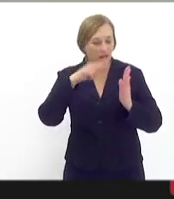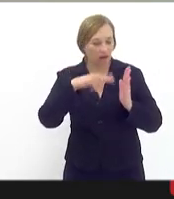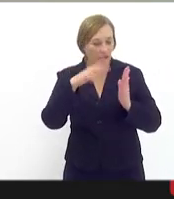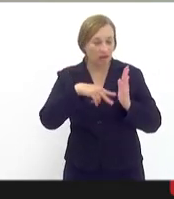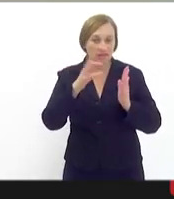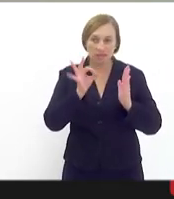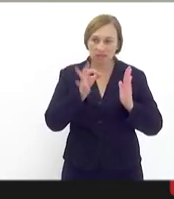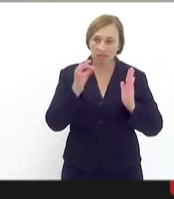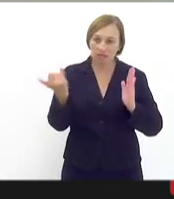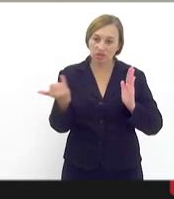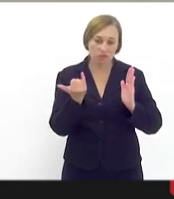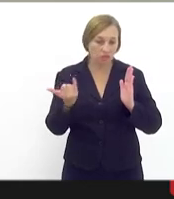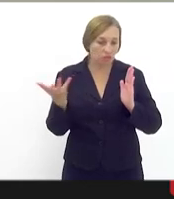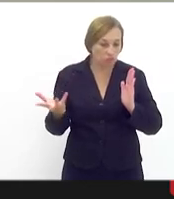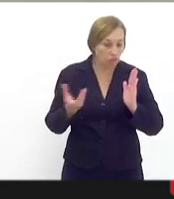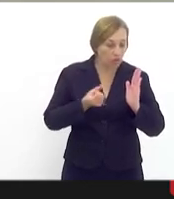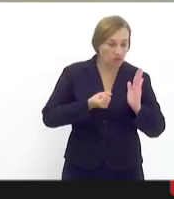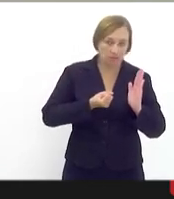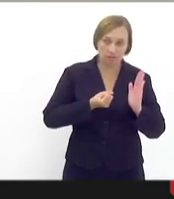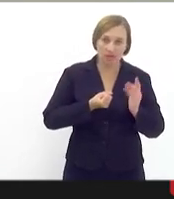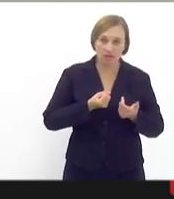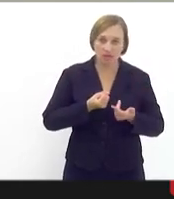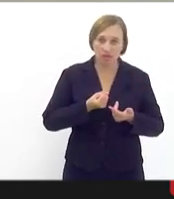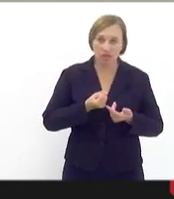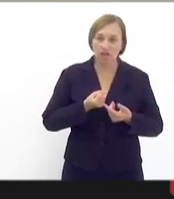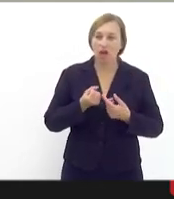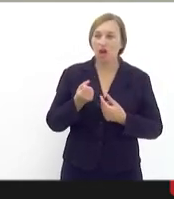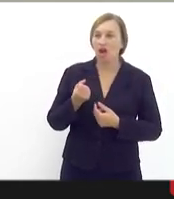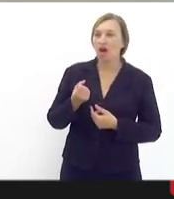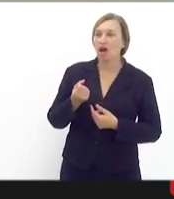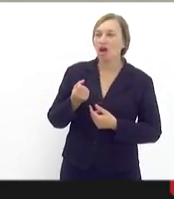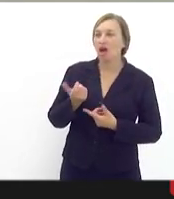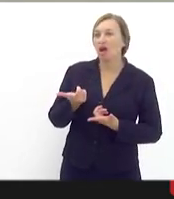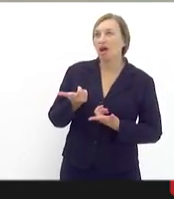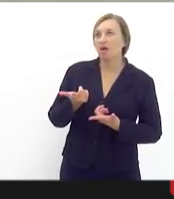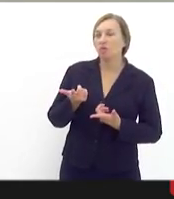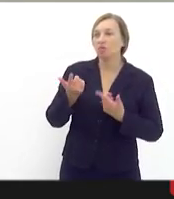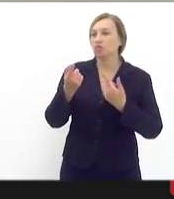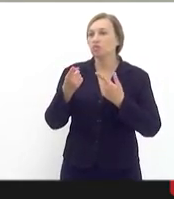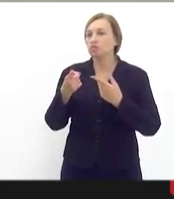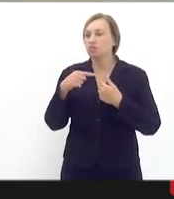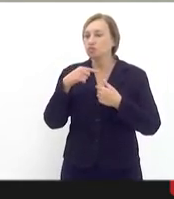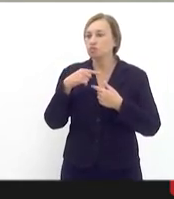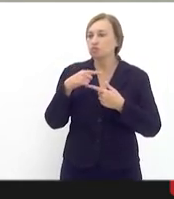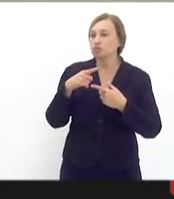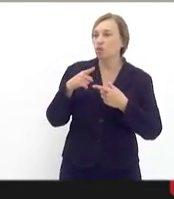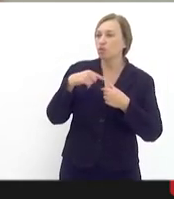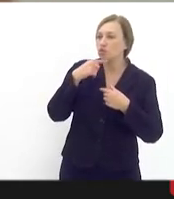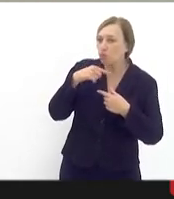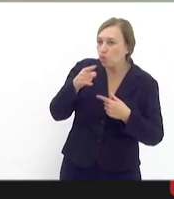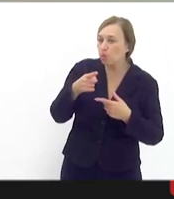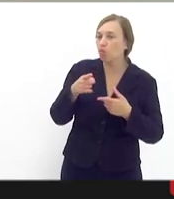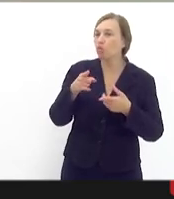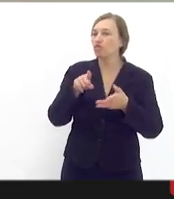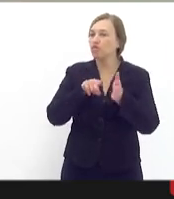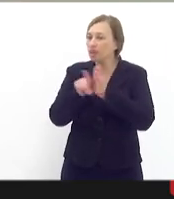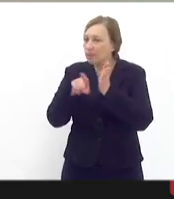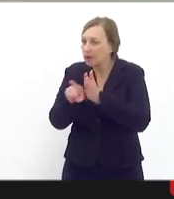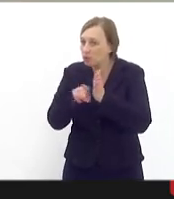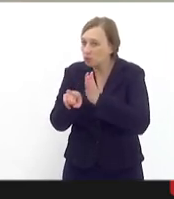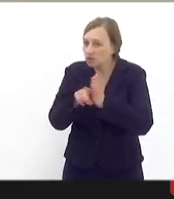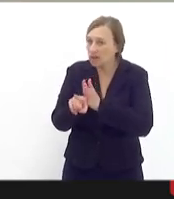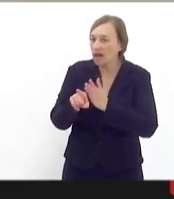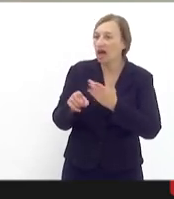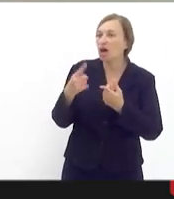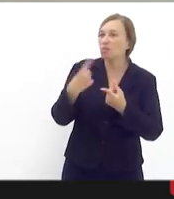as informações que ele recebe, ao se questionar, como o Felipe colocou muito bem, o questione-se, o use, né, pergunte